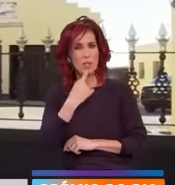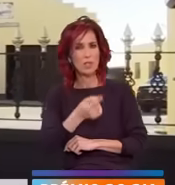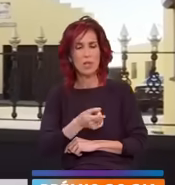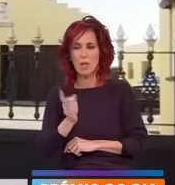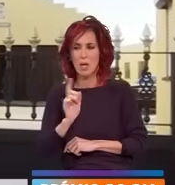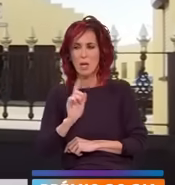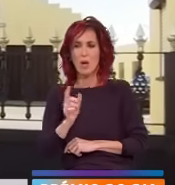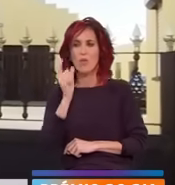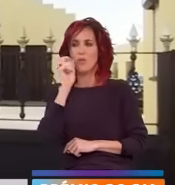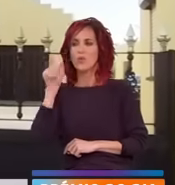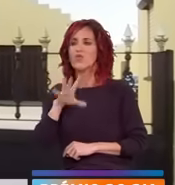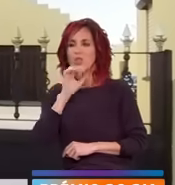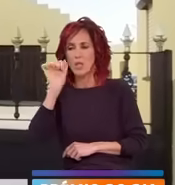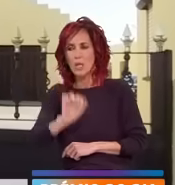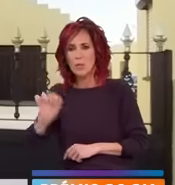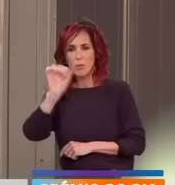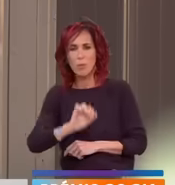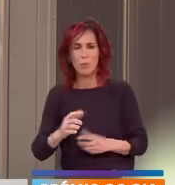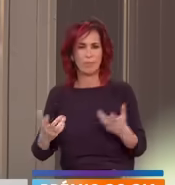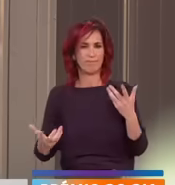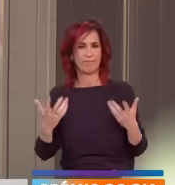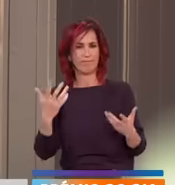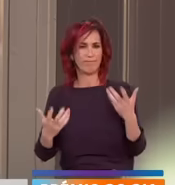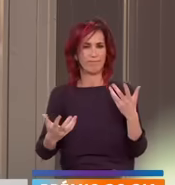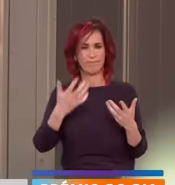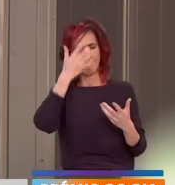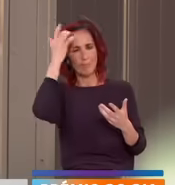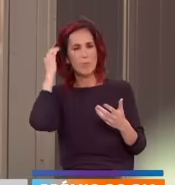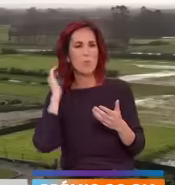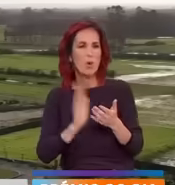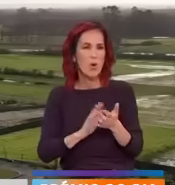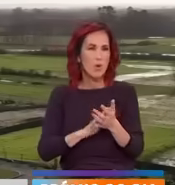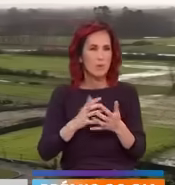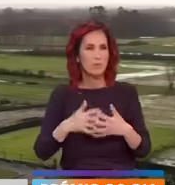sido Fernando a limpar. Contradições, confrontos